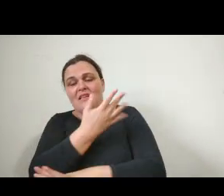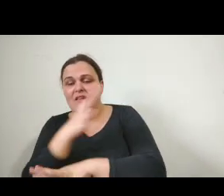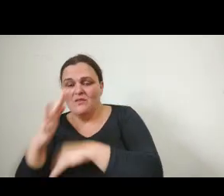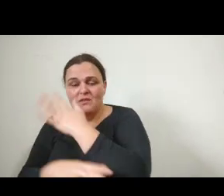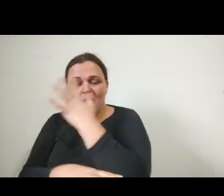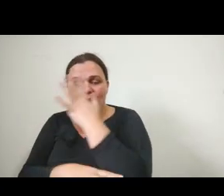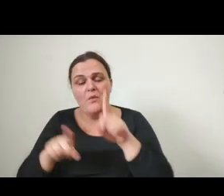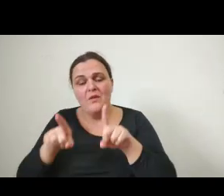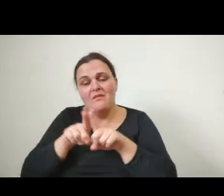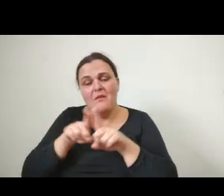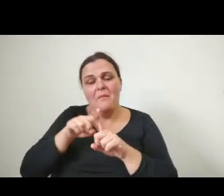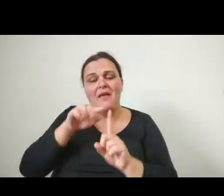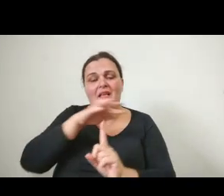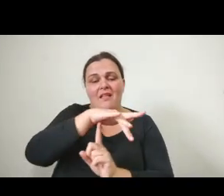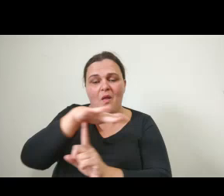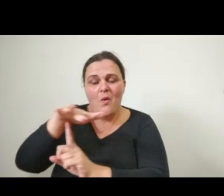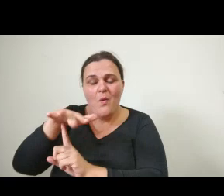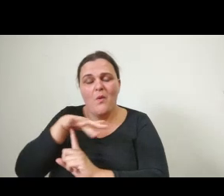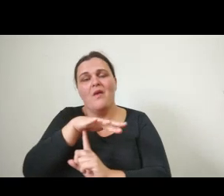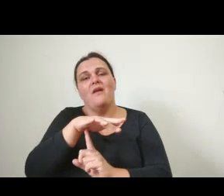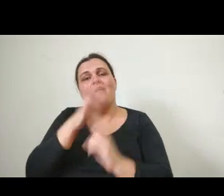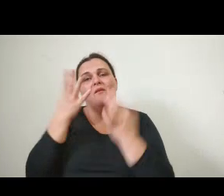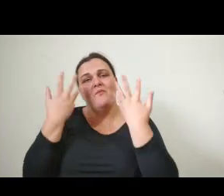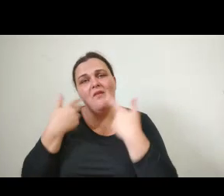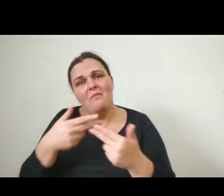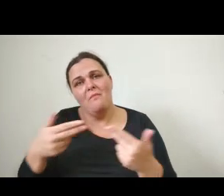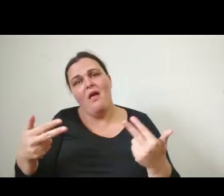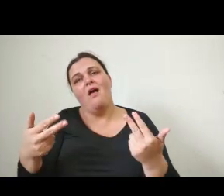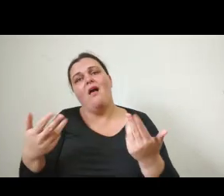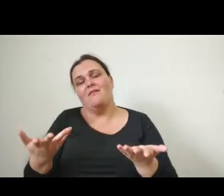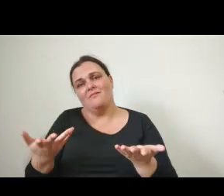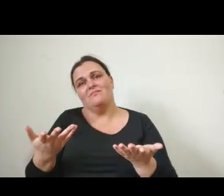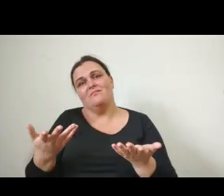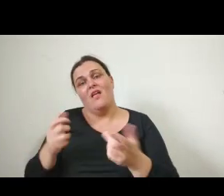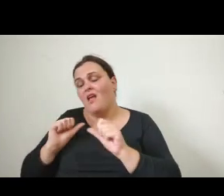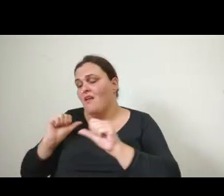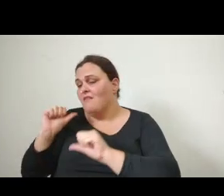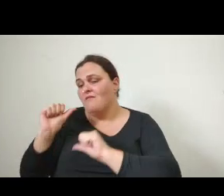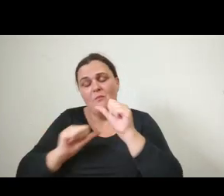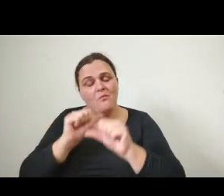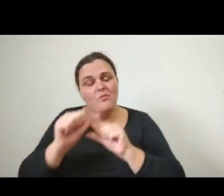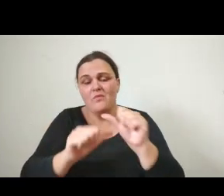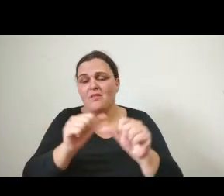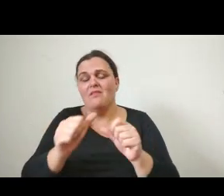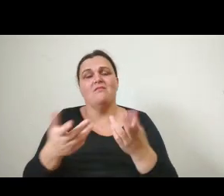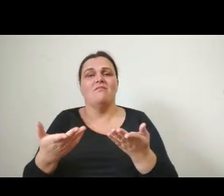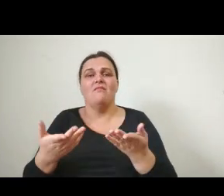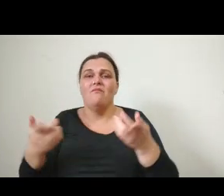Isso vai causar mudança na composição de espécies dos ecossistemas.